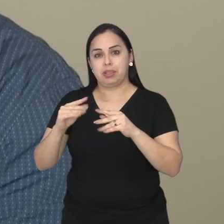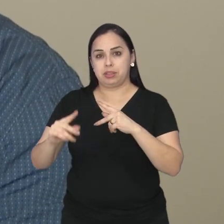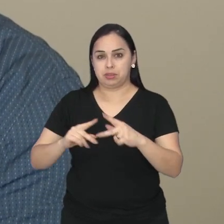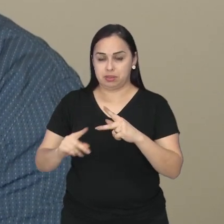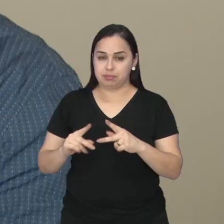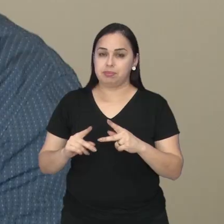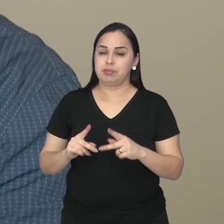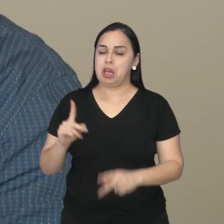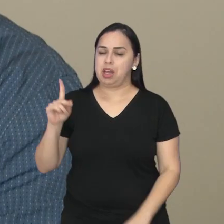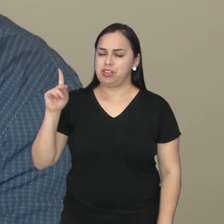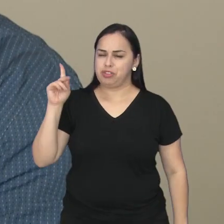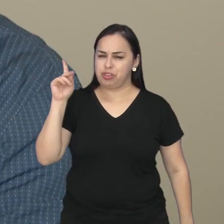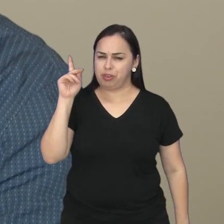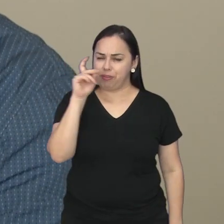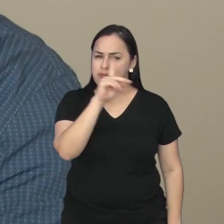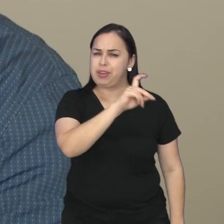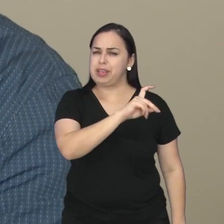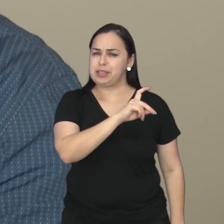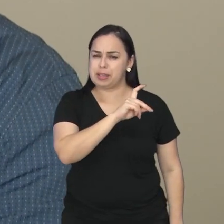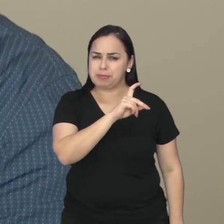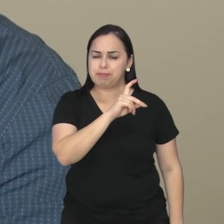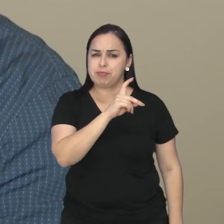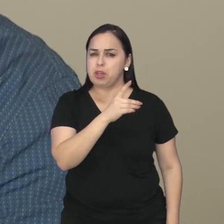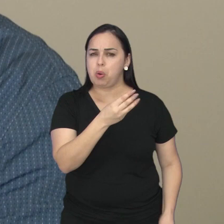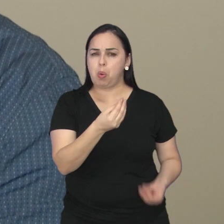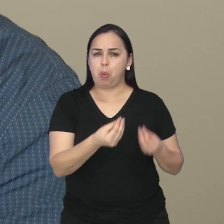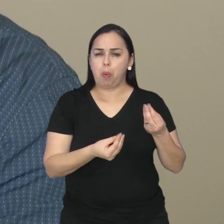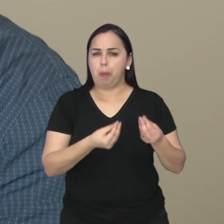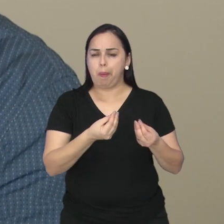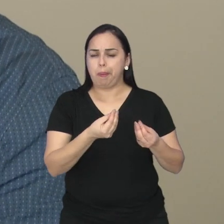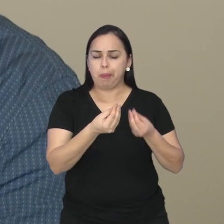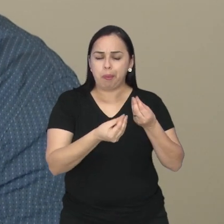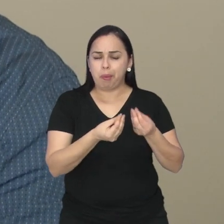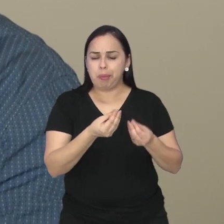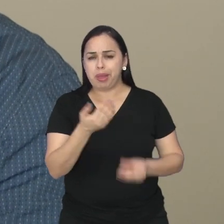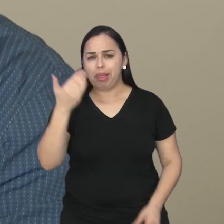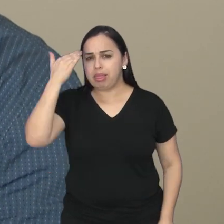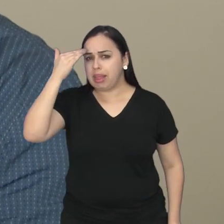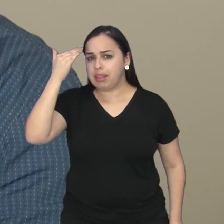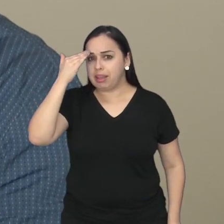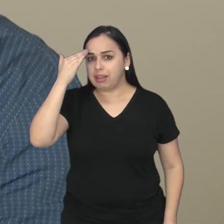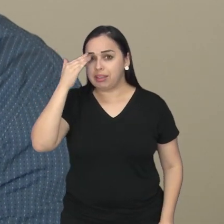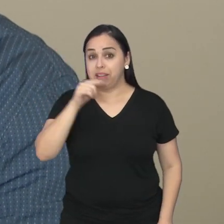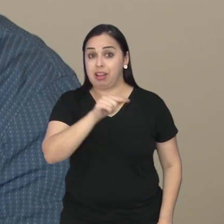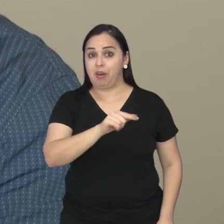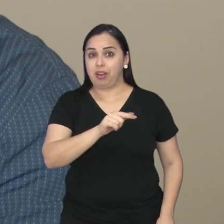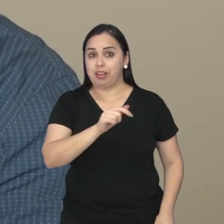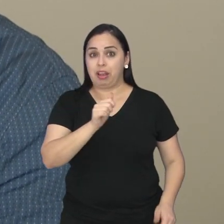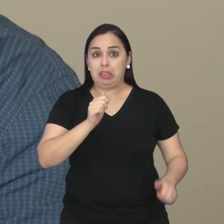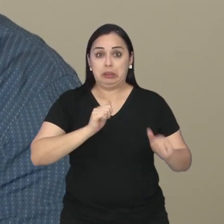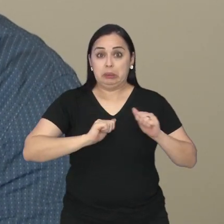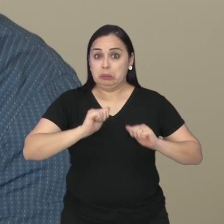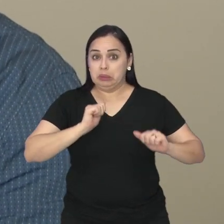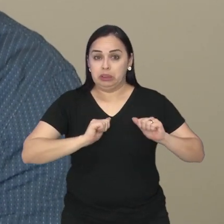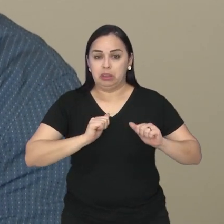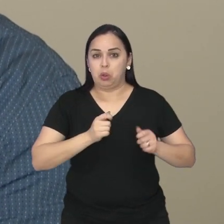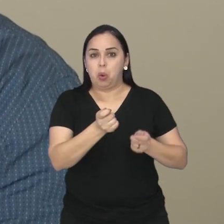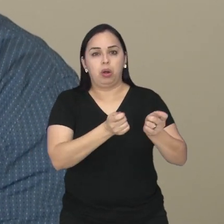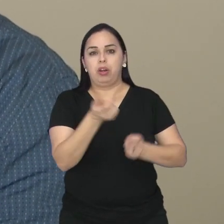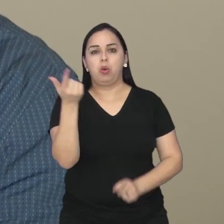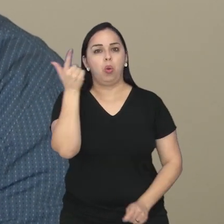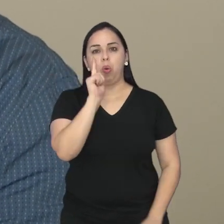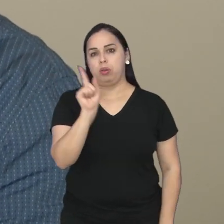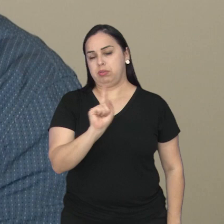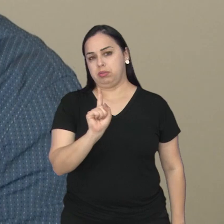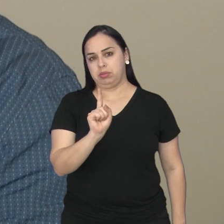dos Campos. Muito difícil para a gente lidar com esse problema, porque quando ele entra em crise, não tem como